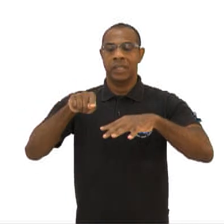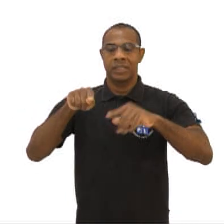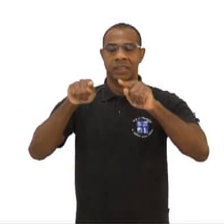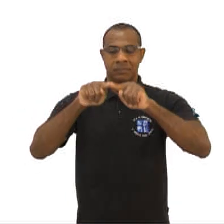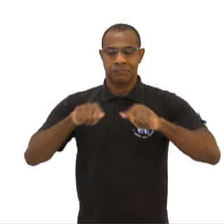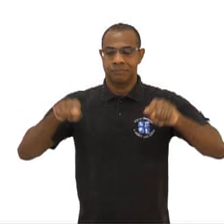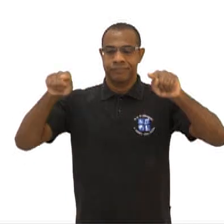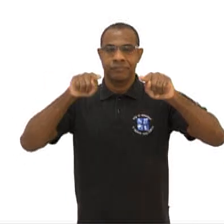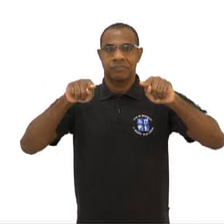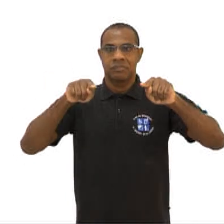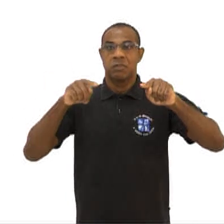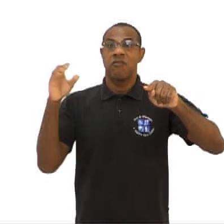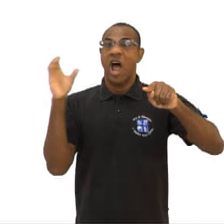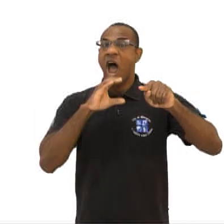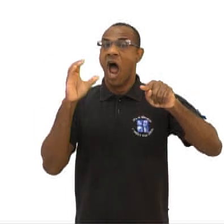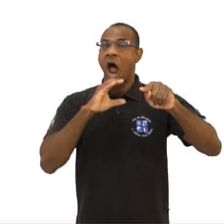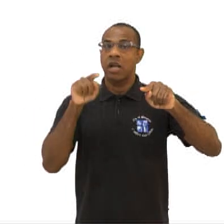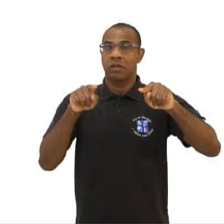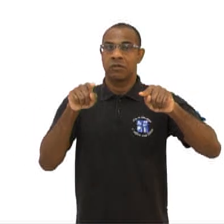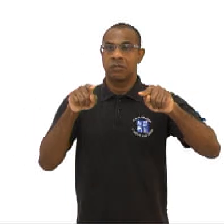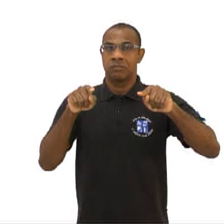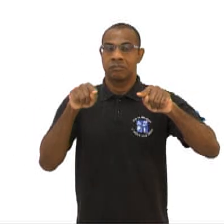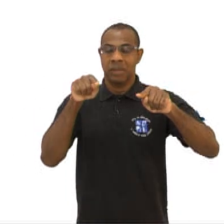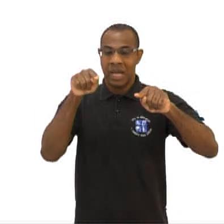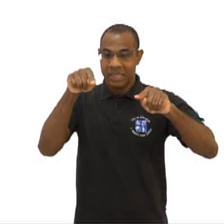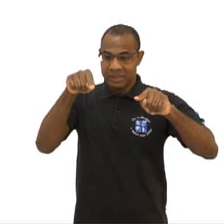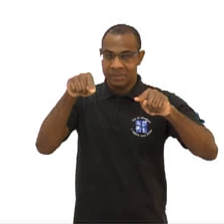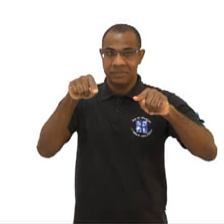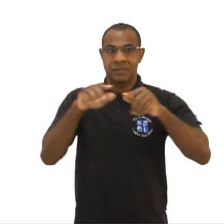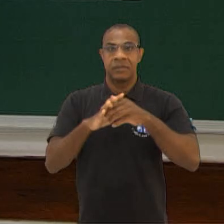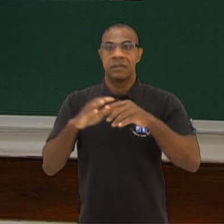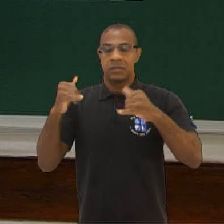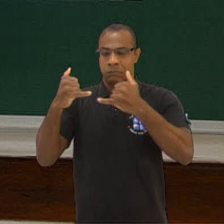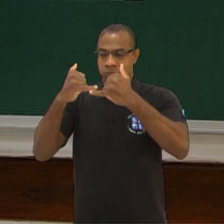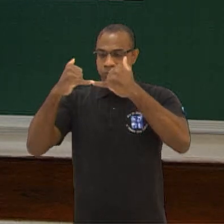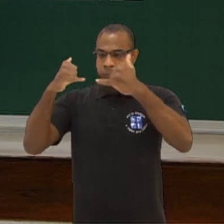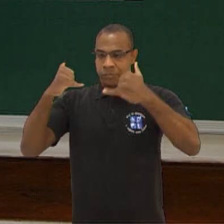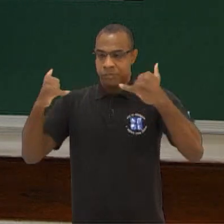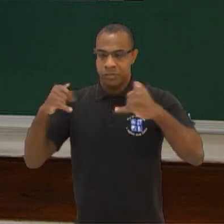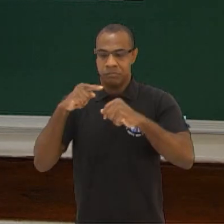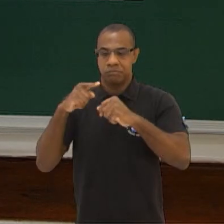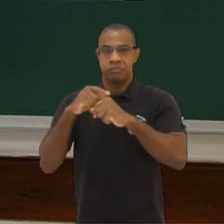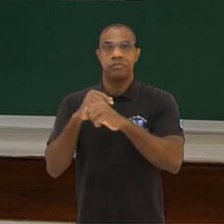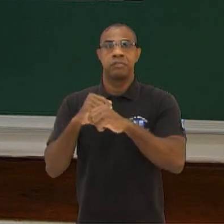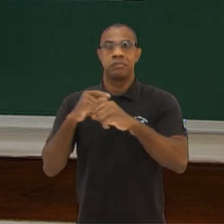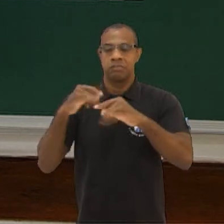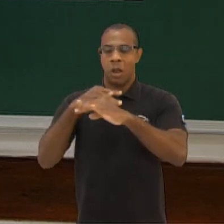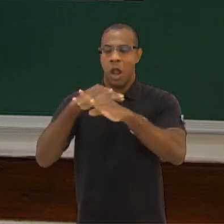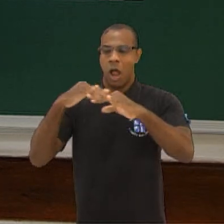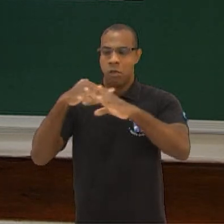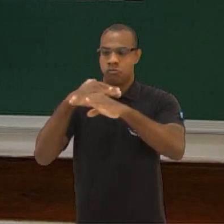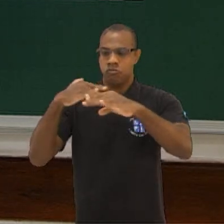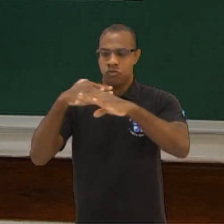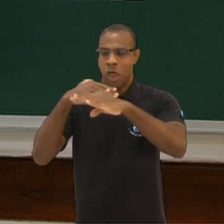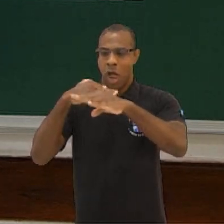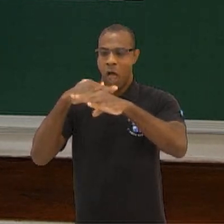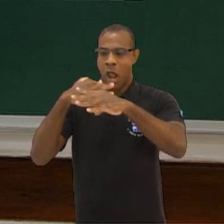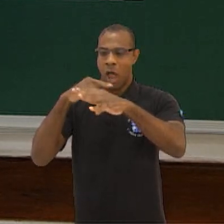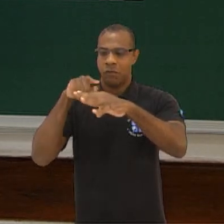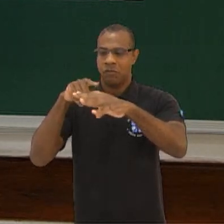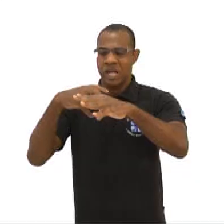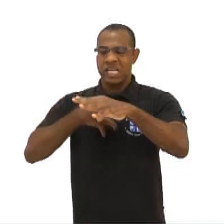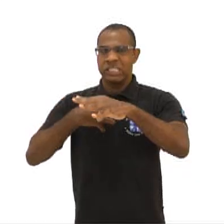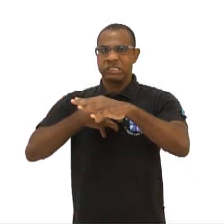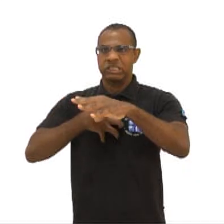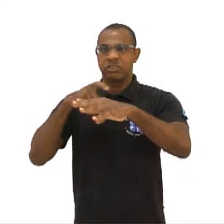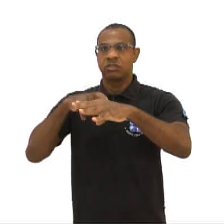Com uma certa velocidade em relação a esse campo magnético, ela vai sentir a ação